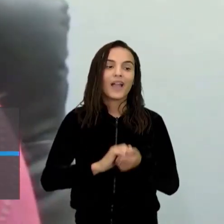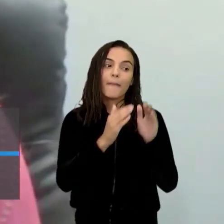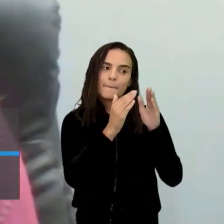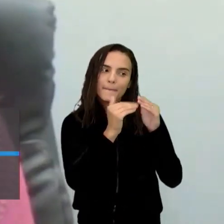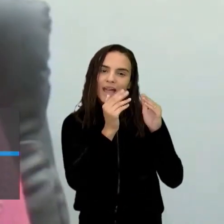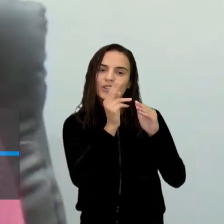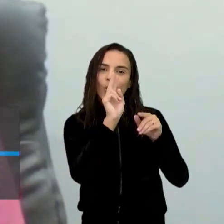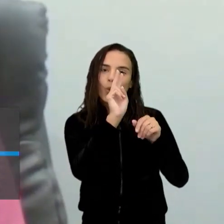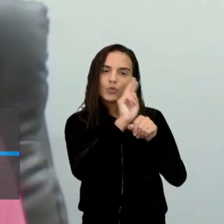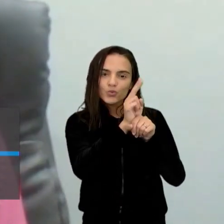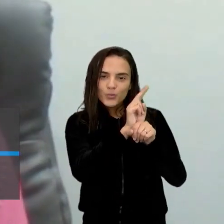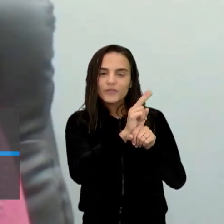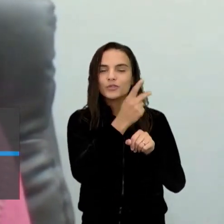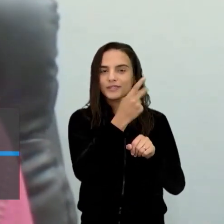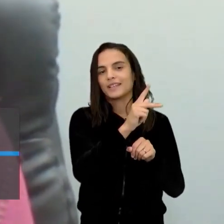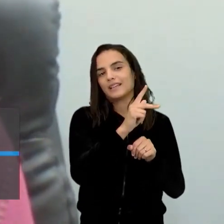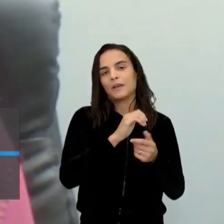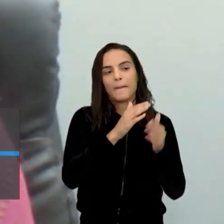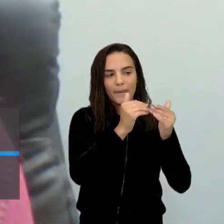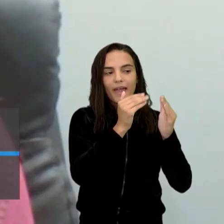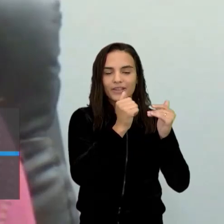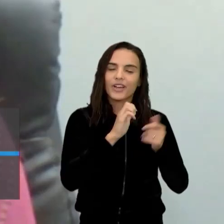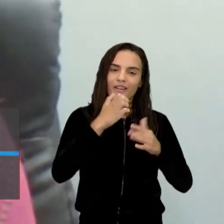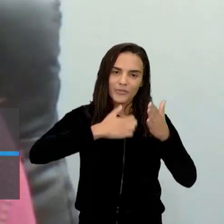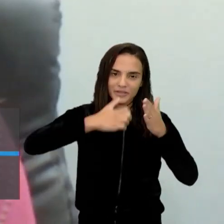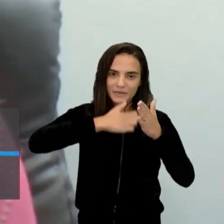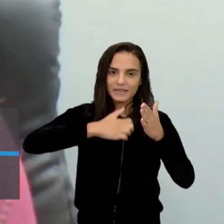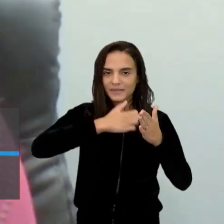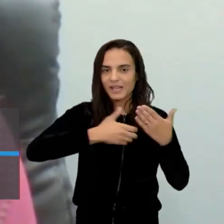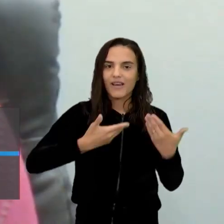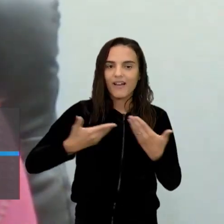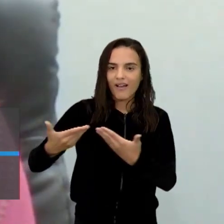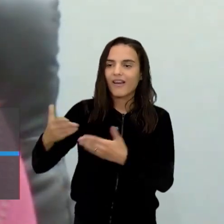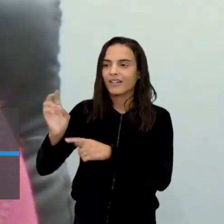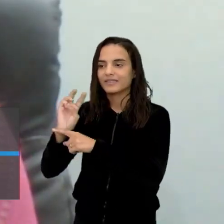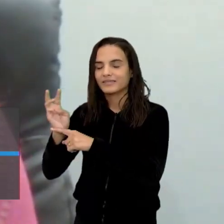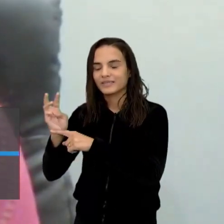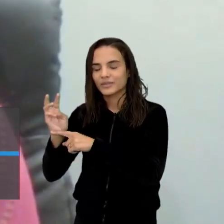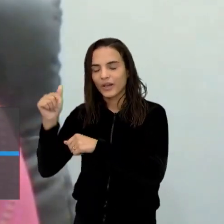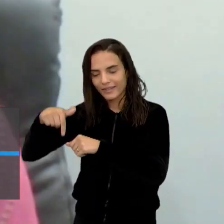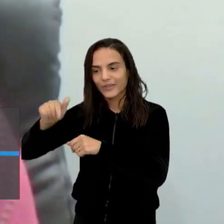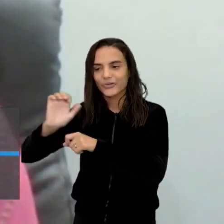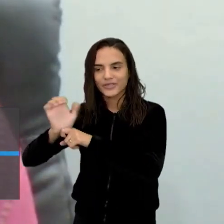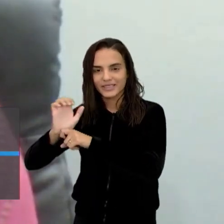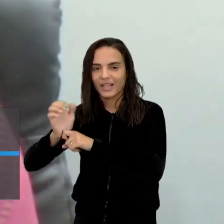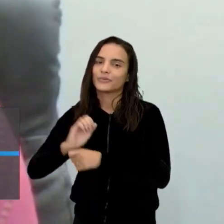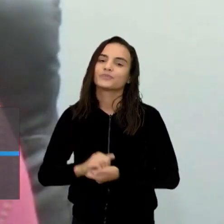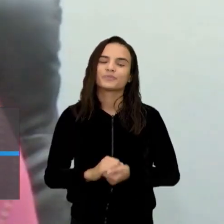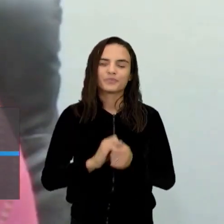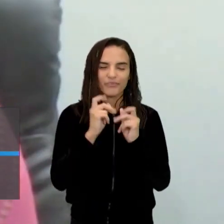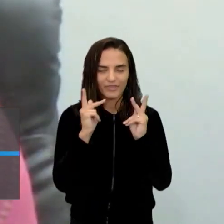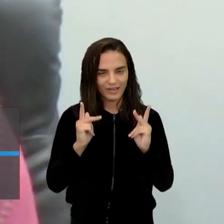supervisor dele, né? Porque as empresas que nos atendem no estado são terceirizadas para